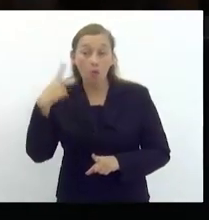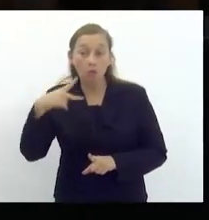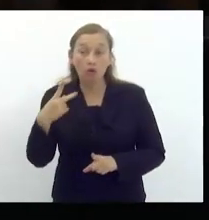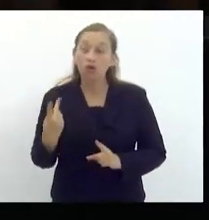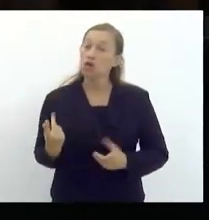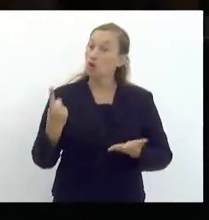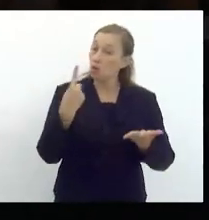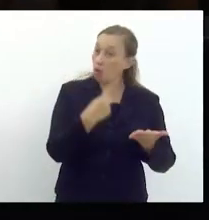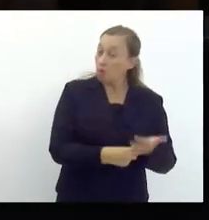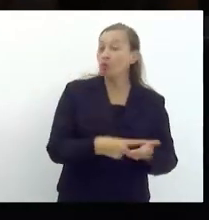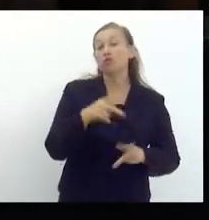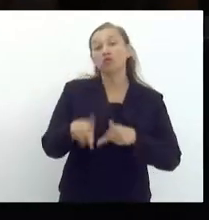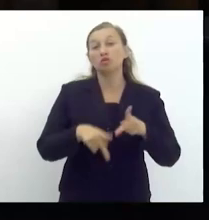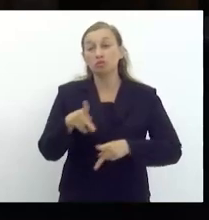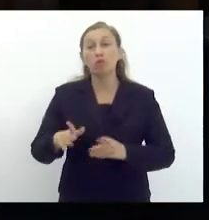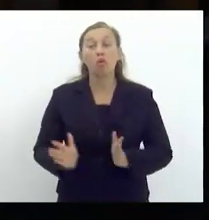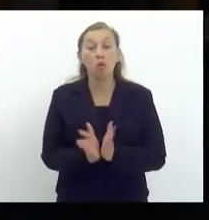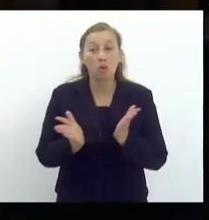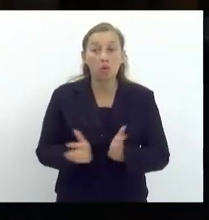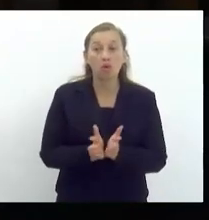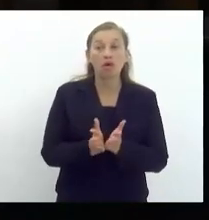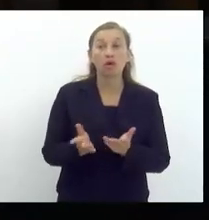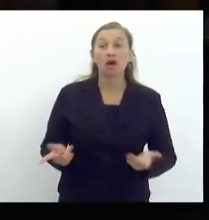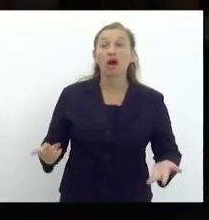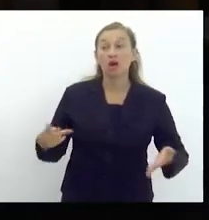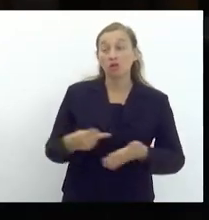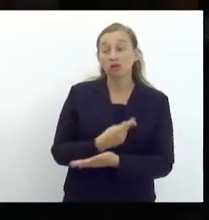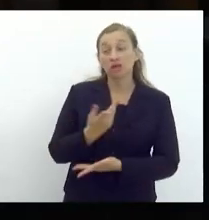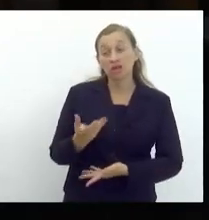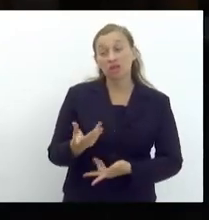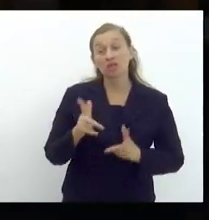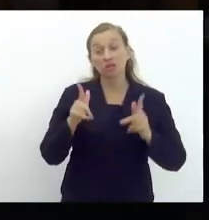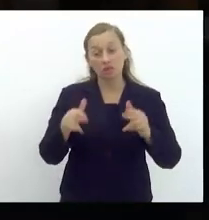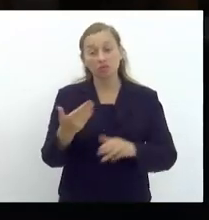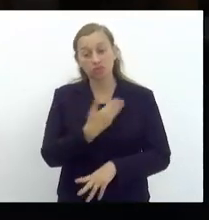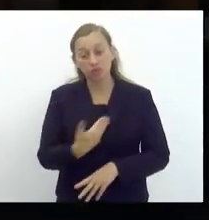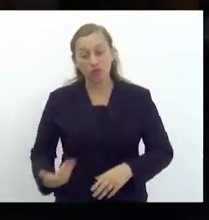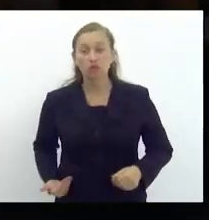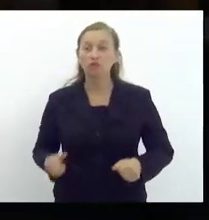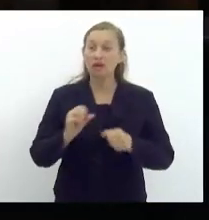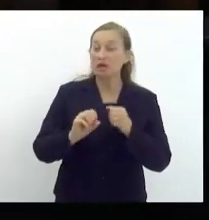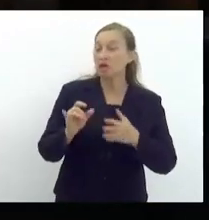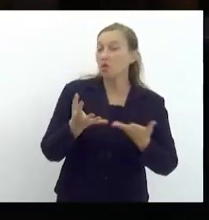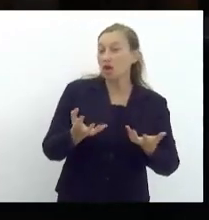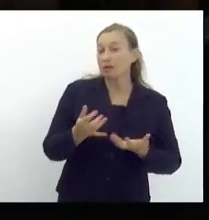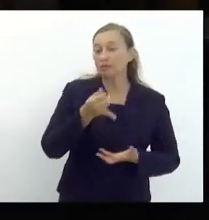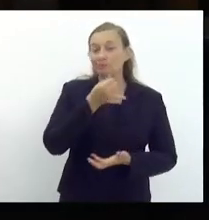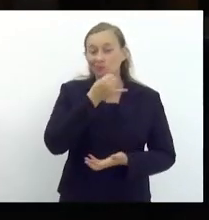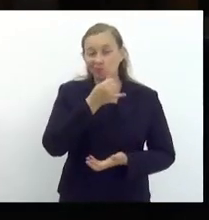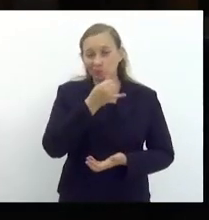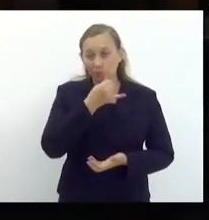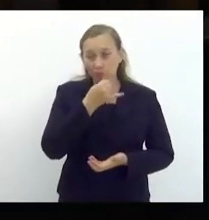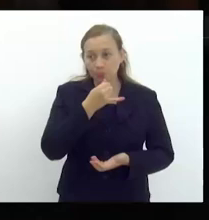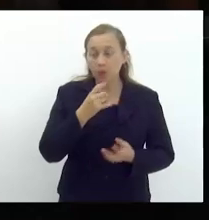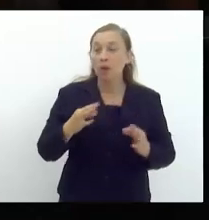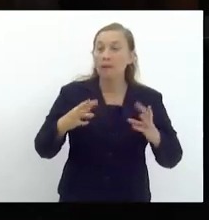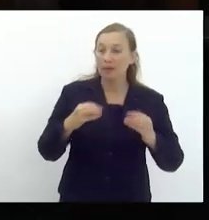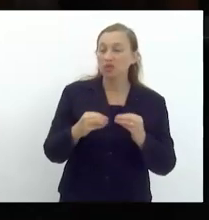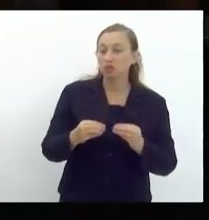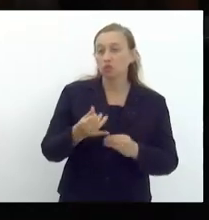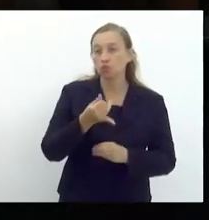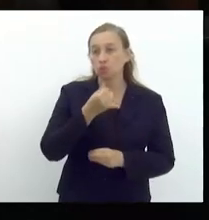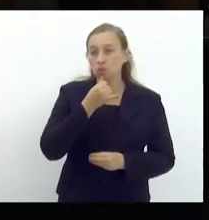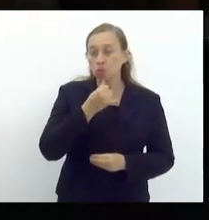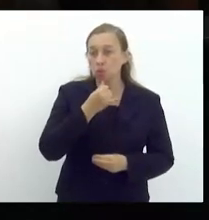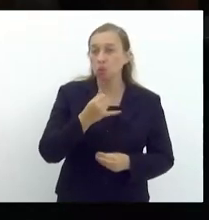compromisso com a população mais pobre faz do jeito que o governador fez então eu quero lamentar mas mais do que lamentar